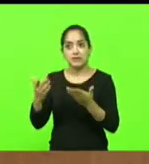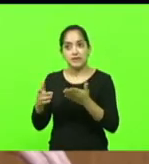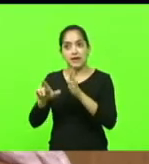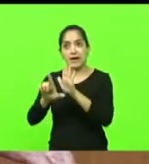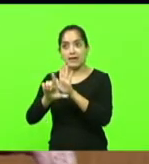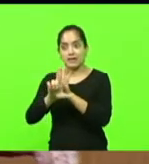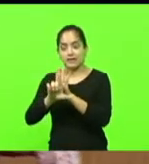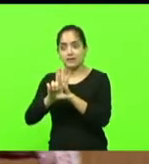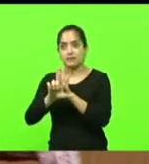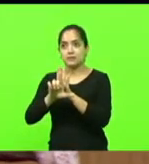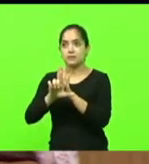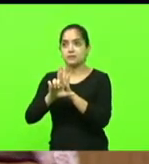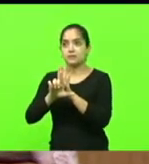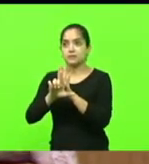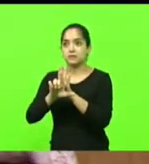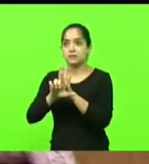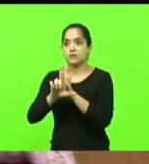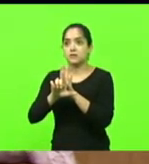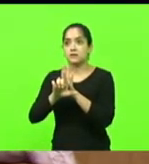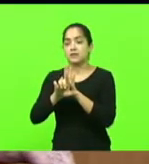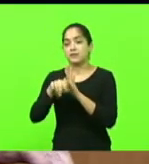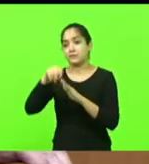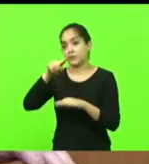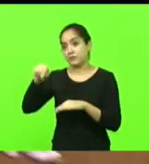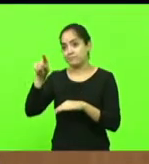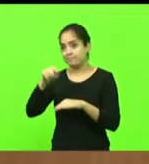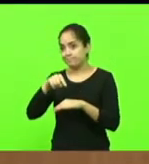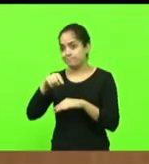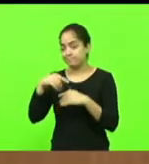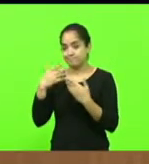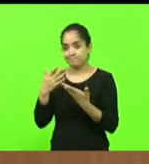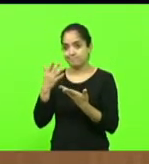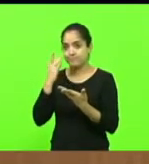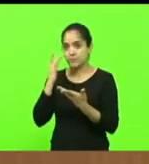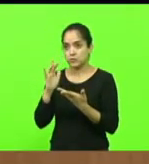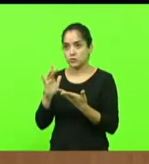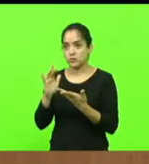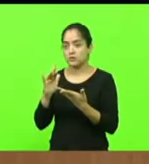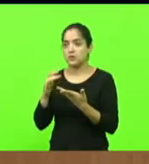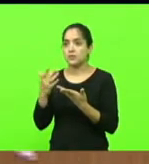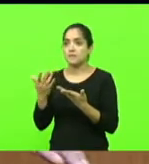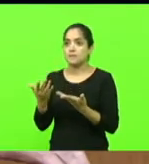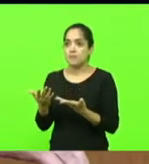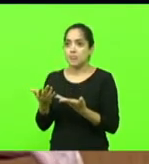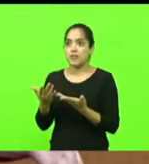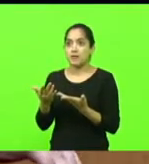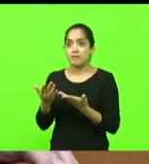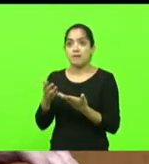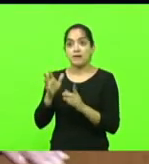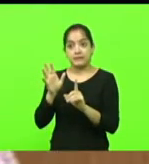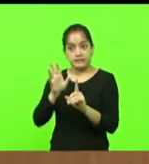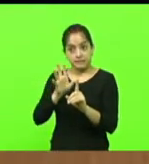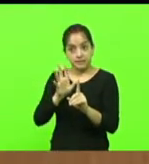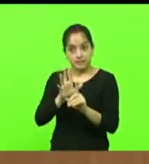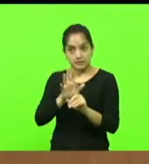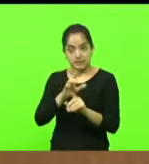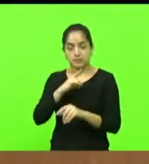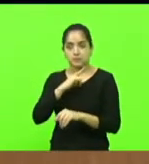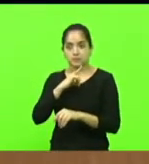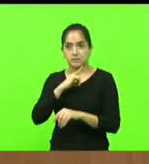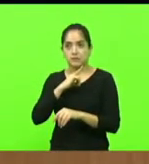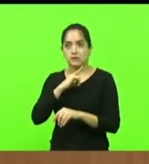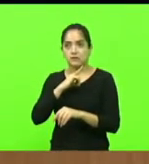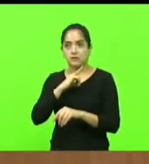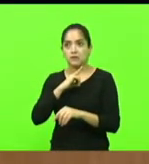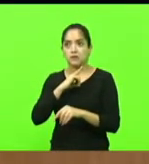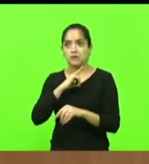foi fulminada. Se não foi fulminada, deve estar sendo ameaçada, como foi a